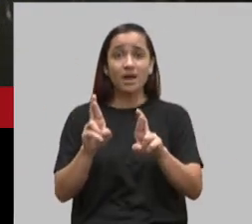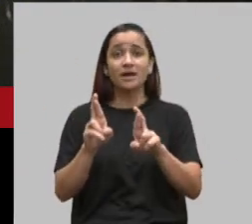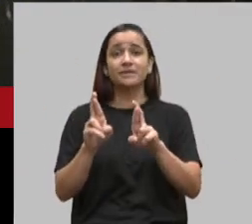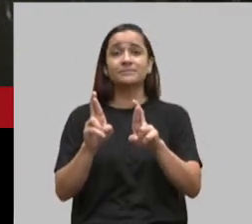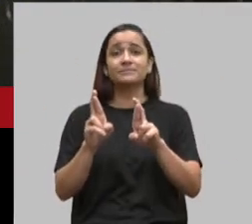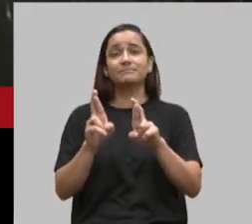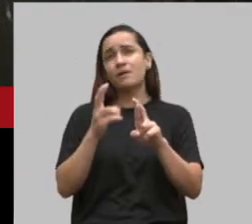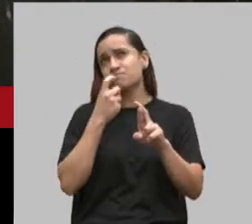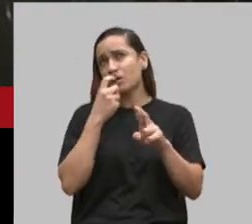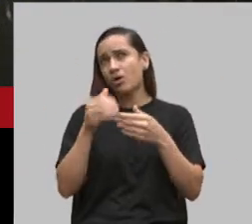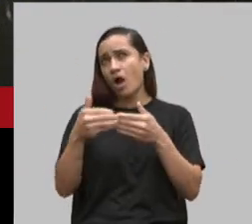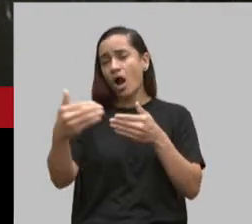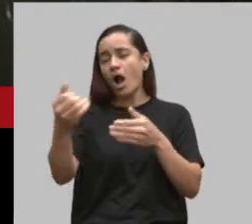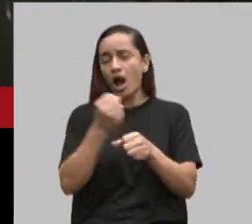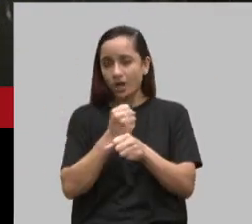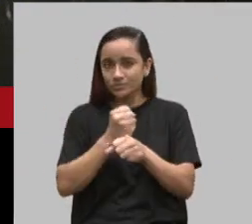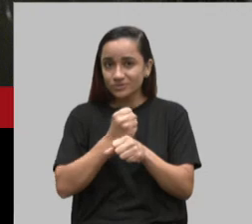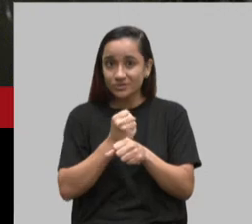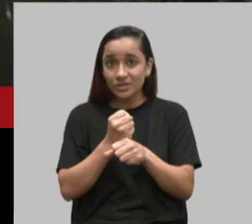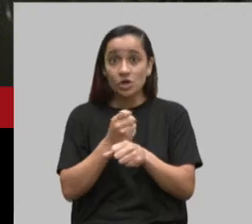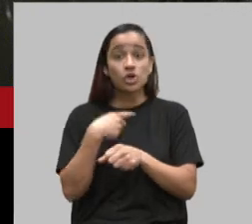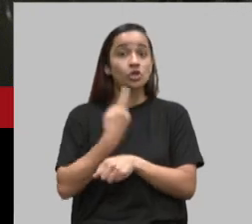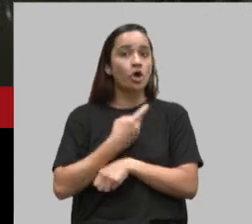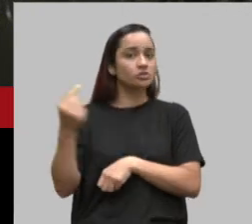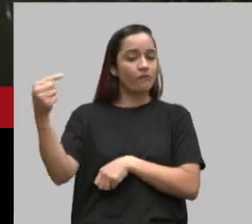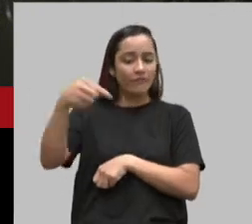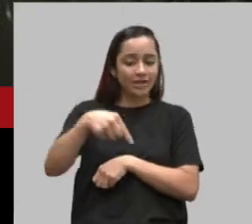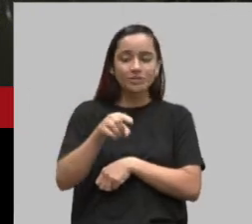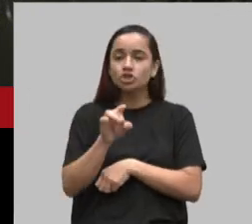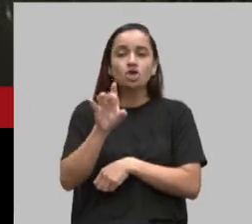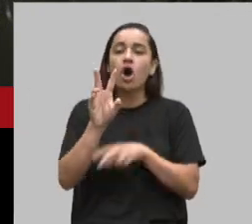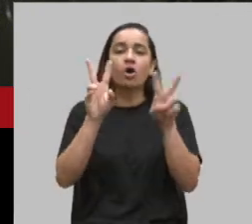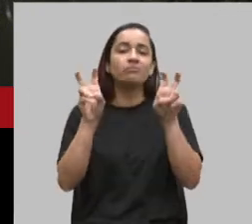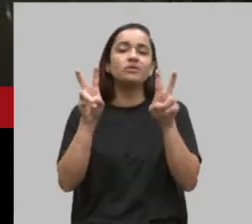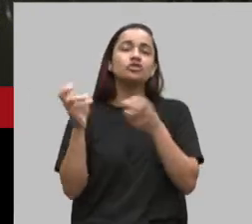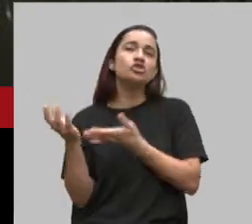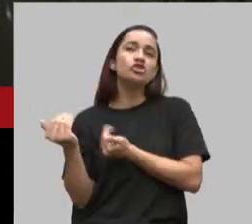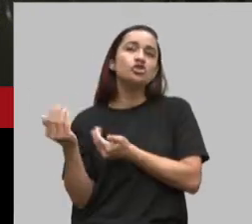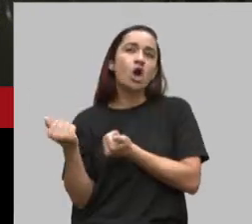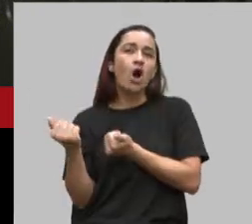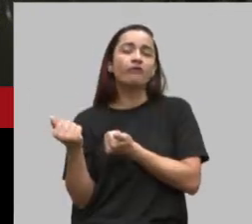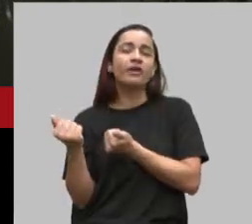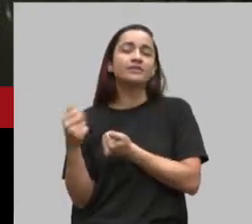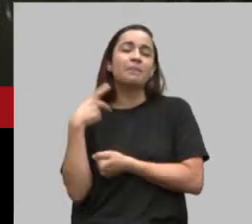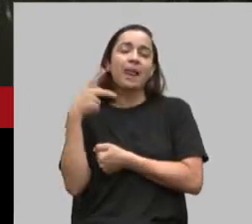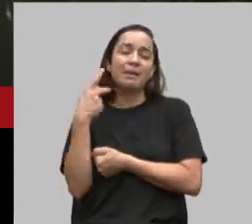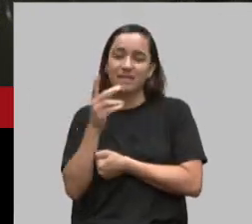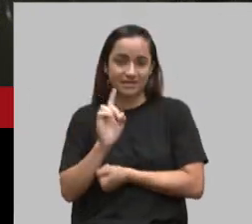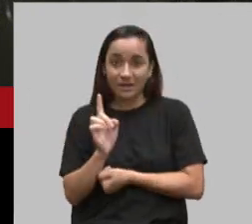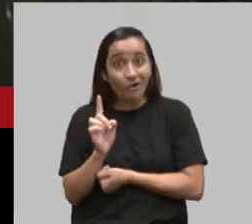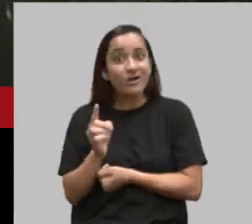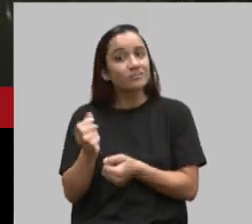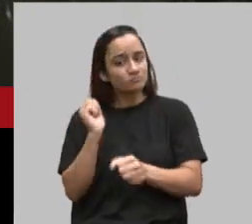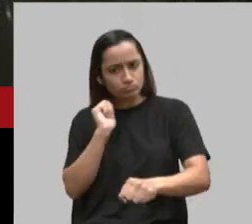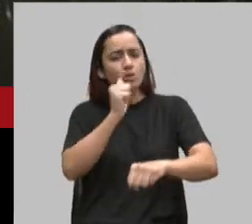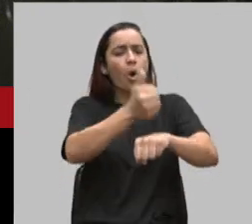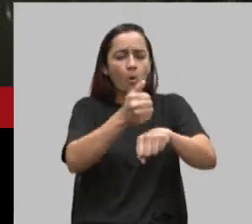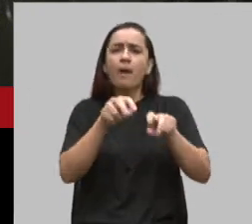uns anos não estejamos aqui apenas como jovens Mirins parlamentares né que estejamos ocupando a mesa